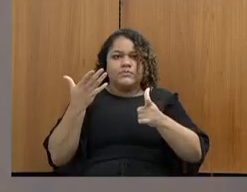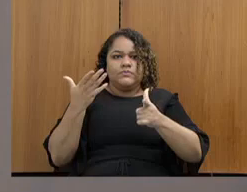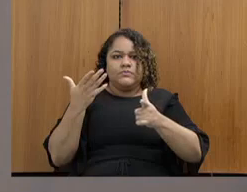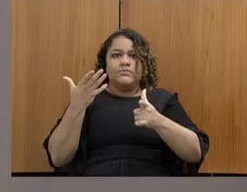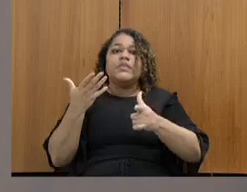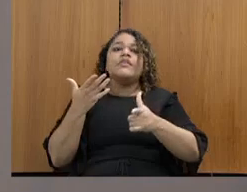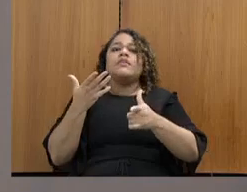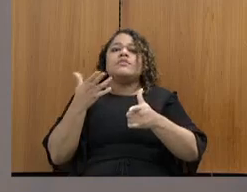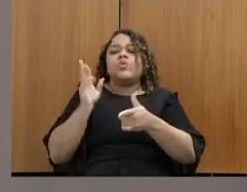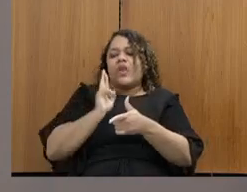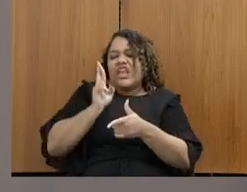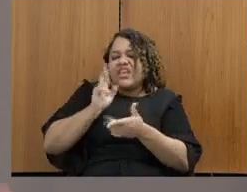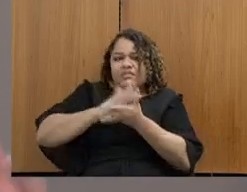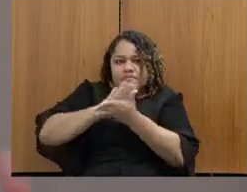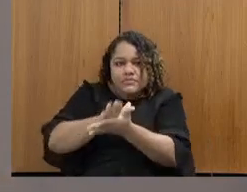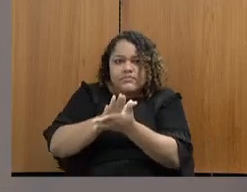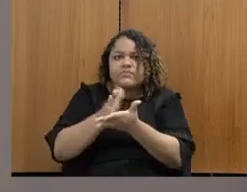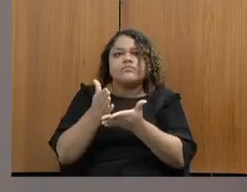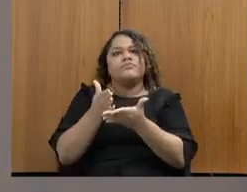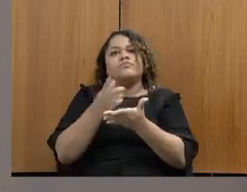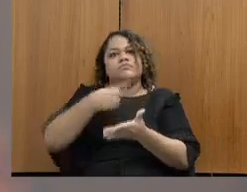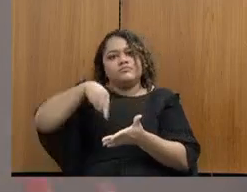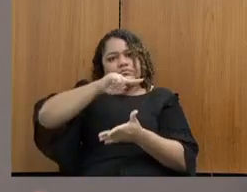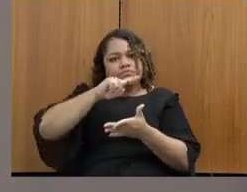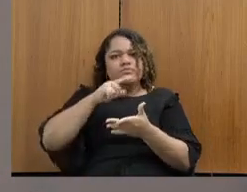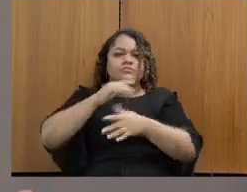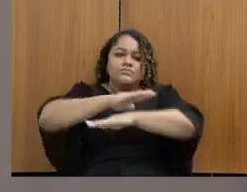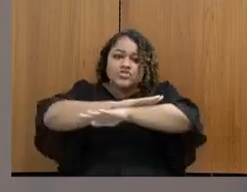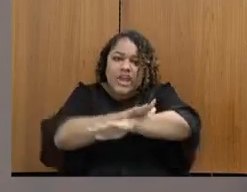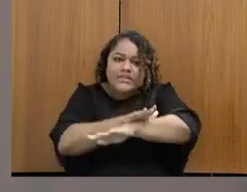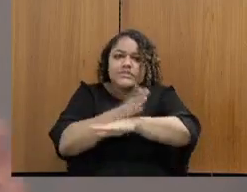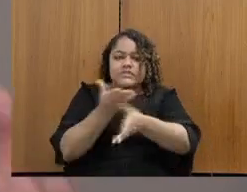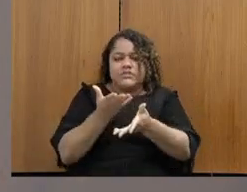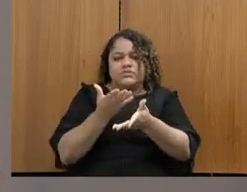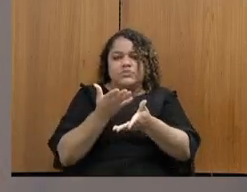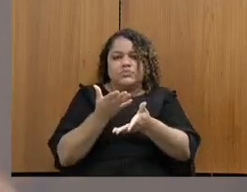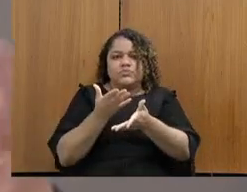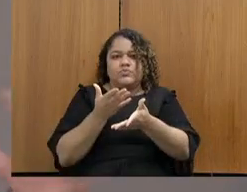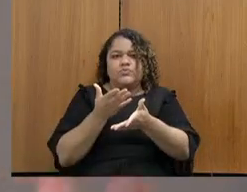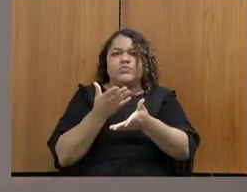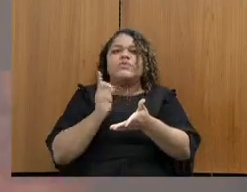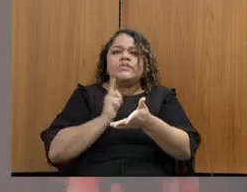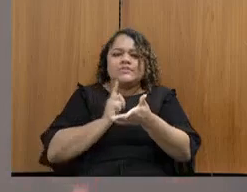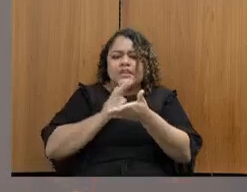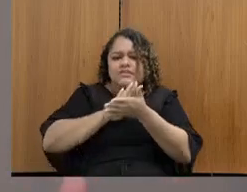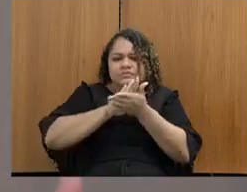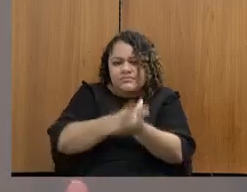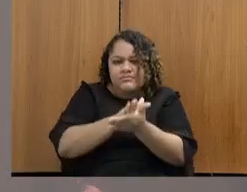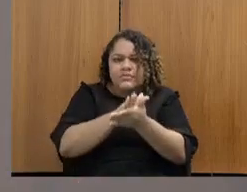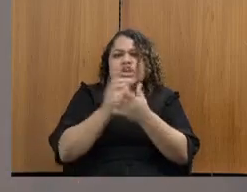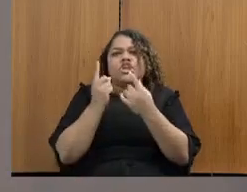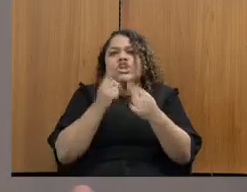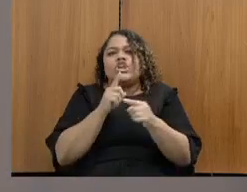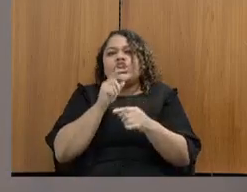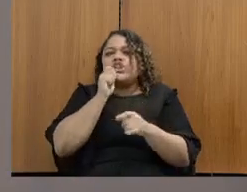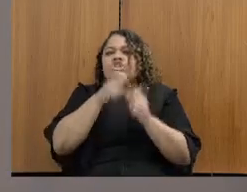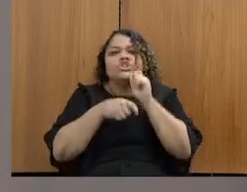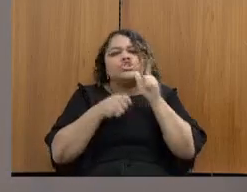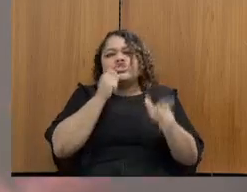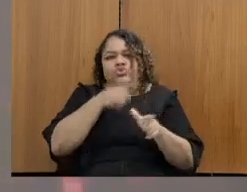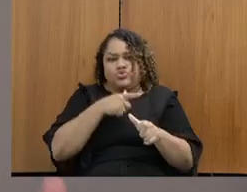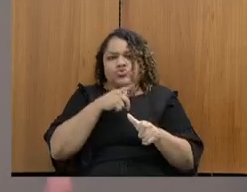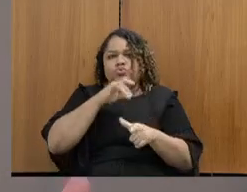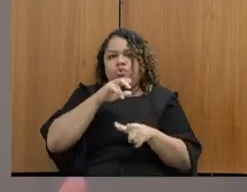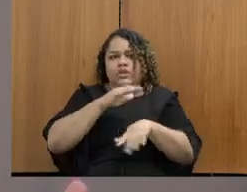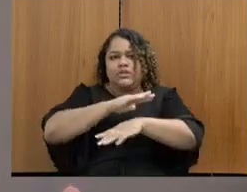religiosa é nós temos racismo é discriminação injúria racial nós isso